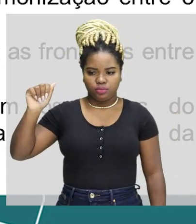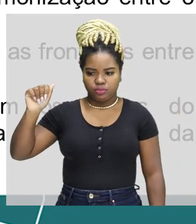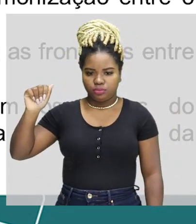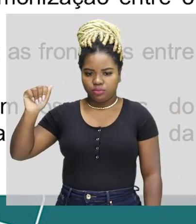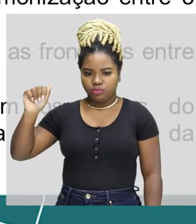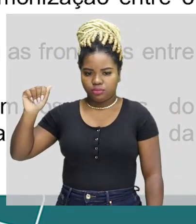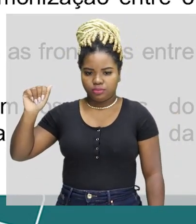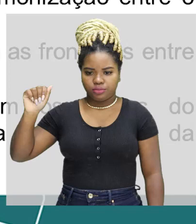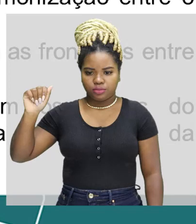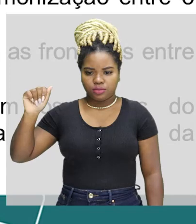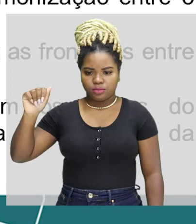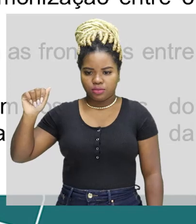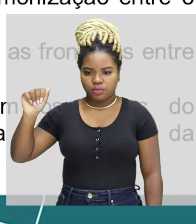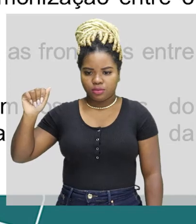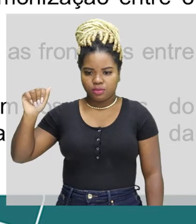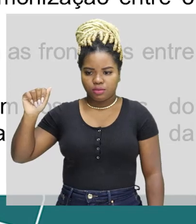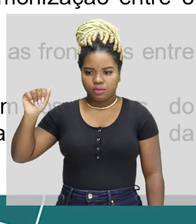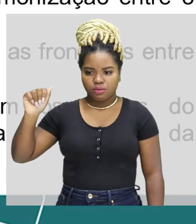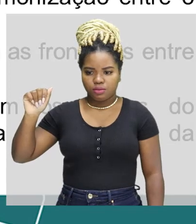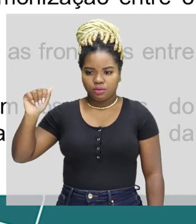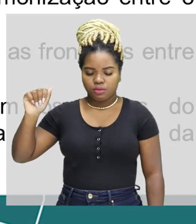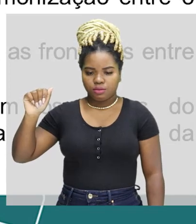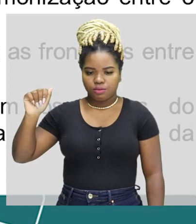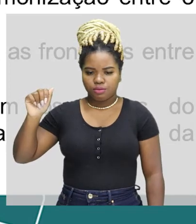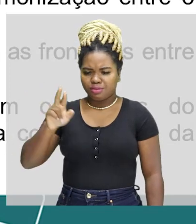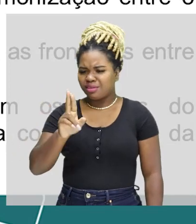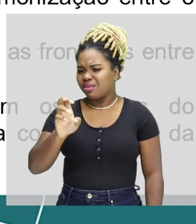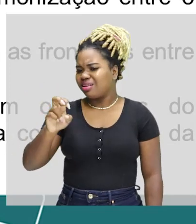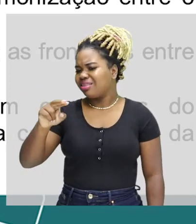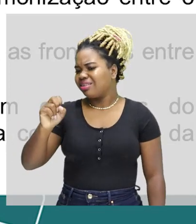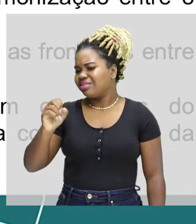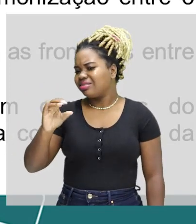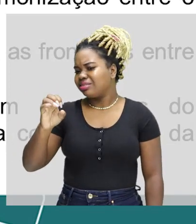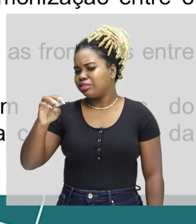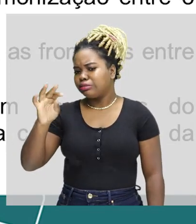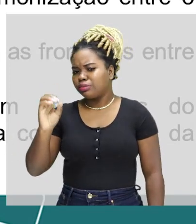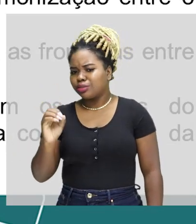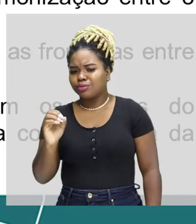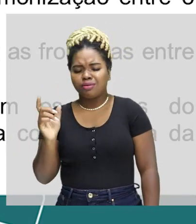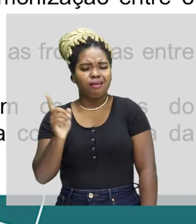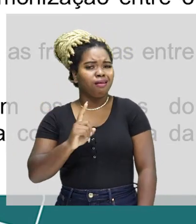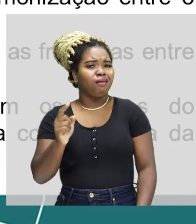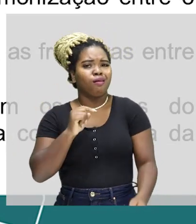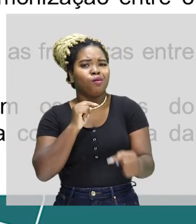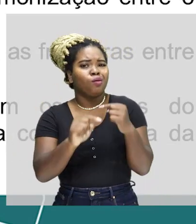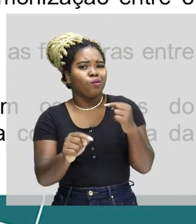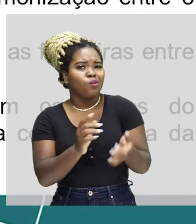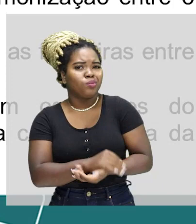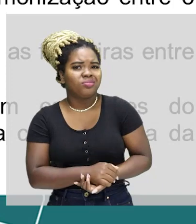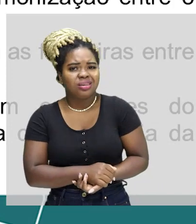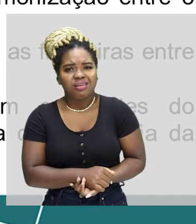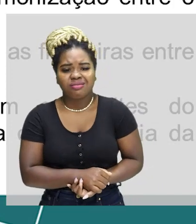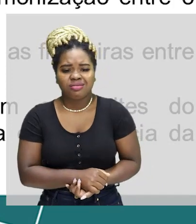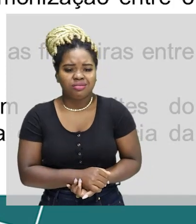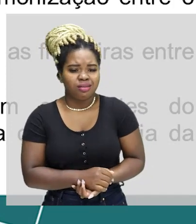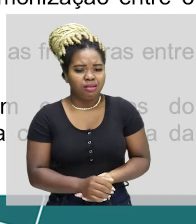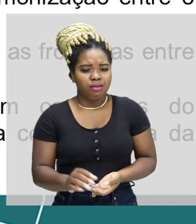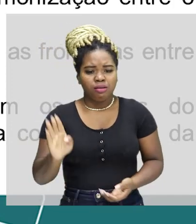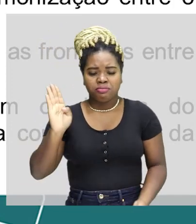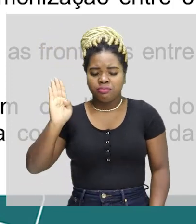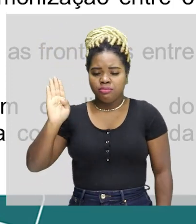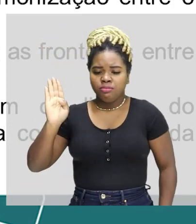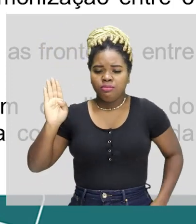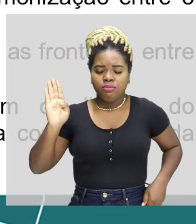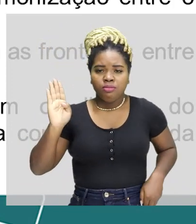da ciência e das crenças. Bom, no Renascimento, gente, está muito distante esse processo. Vamos, né? Nasceu quando